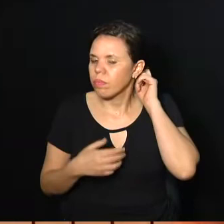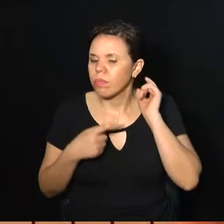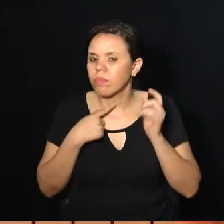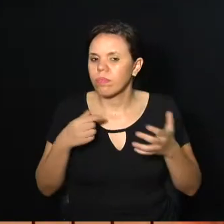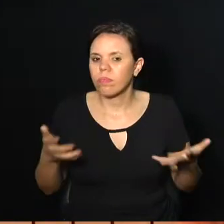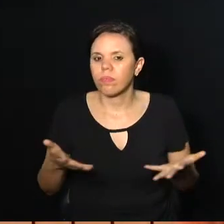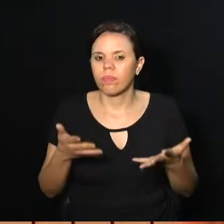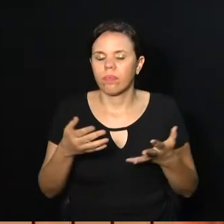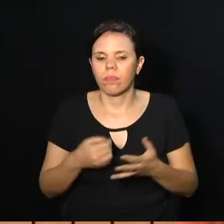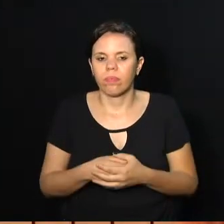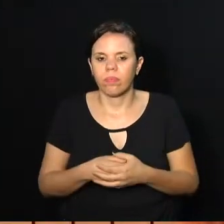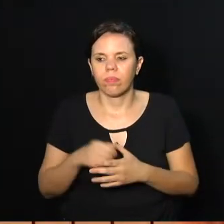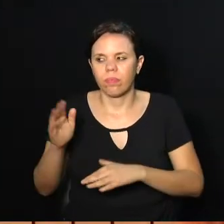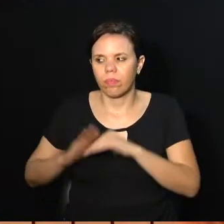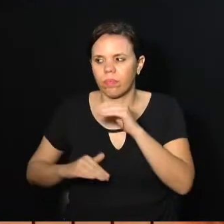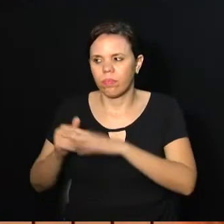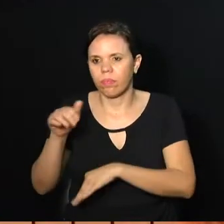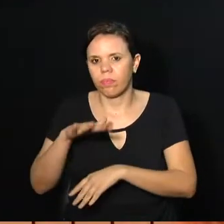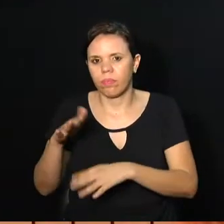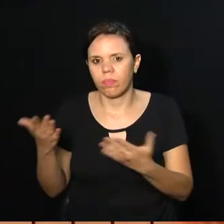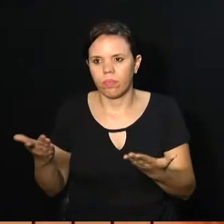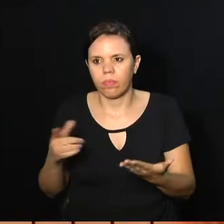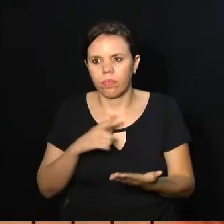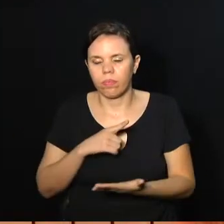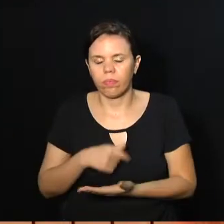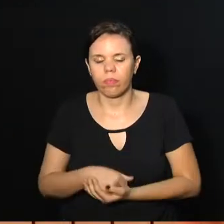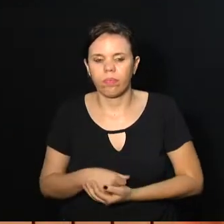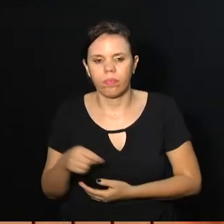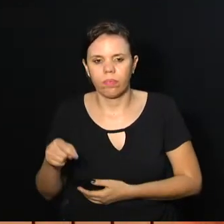motivação aos profissionais. Hoje nós temos aqui